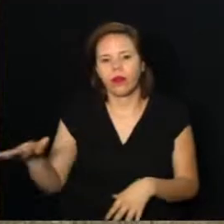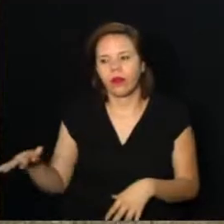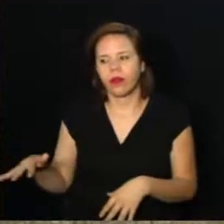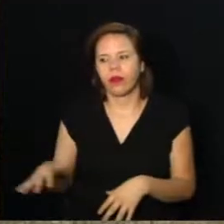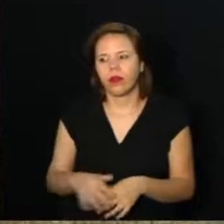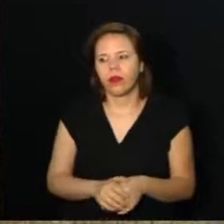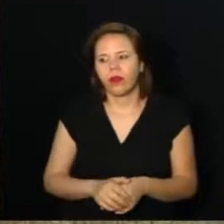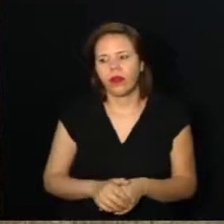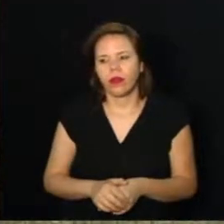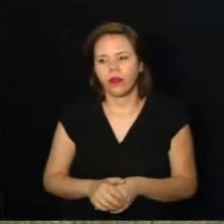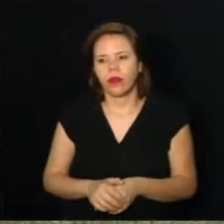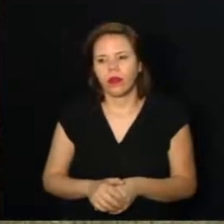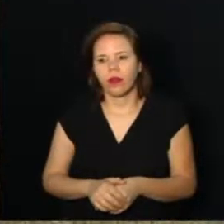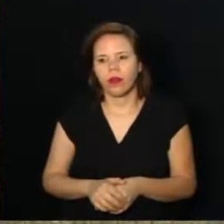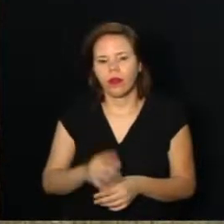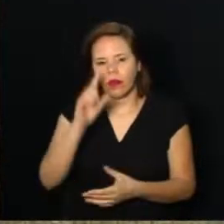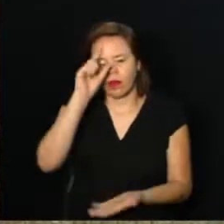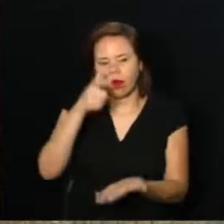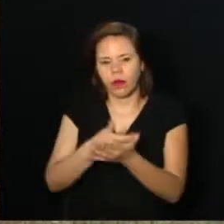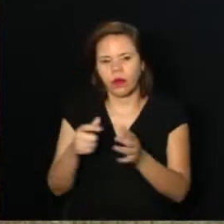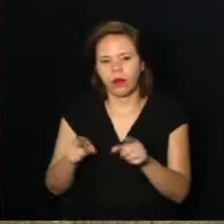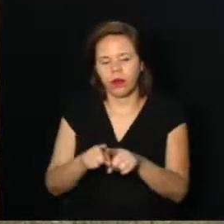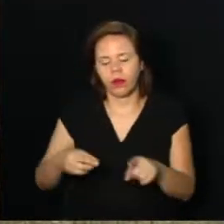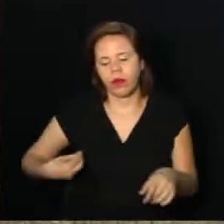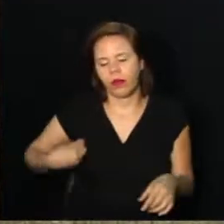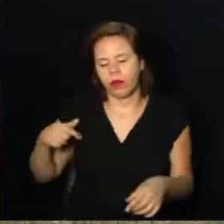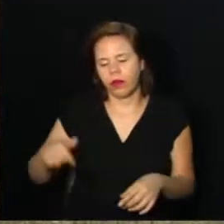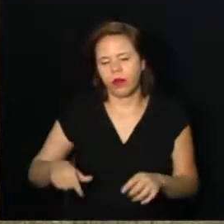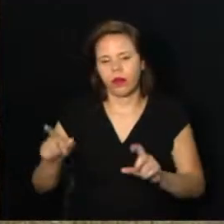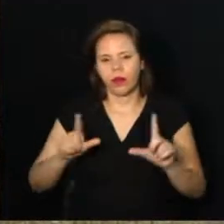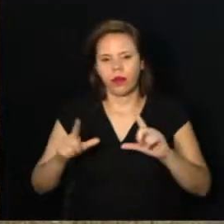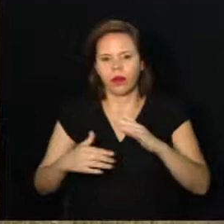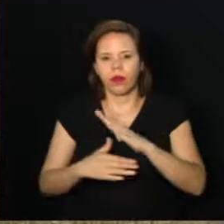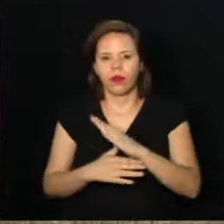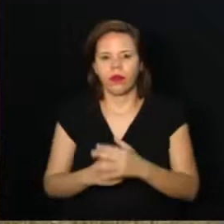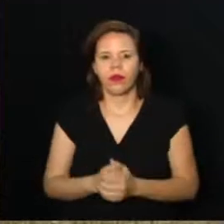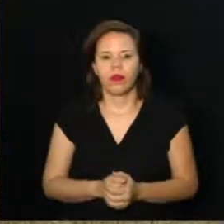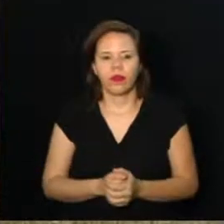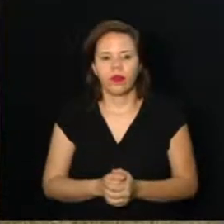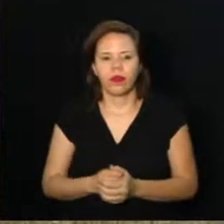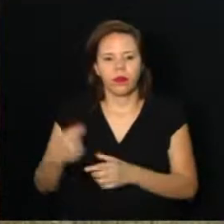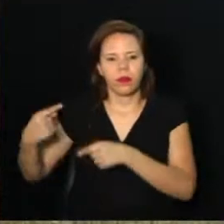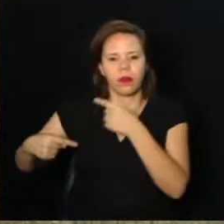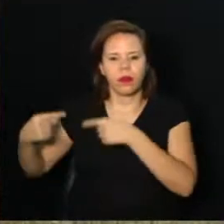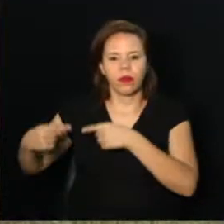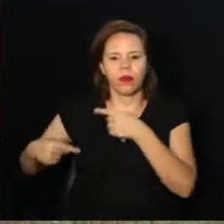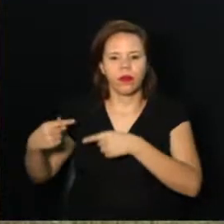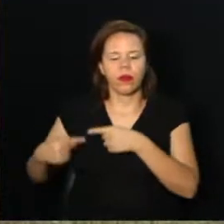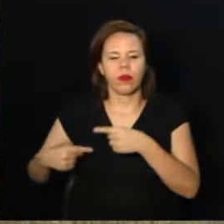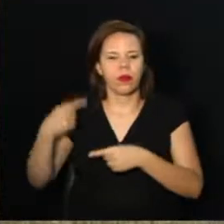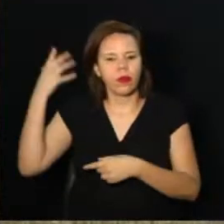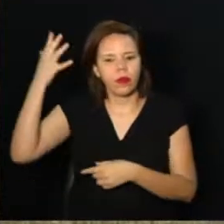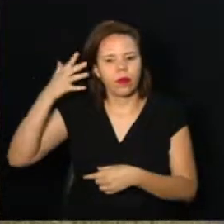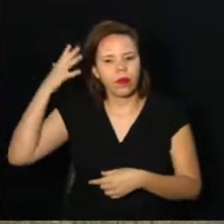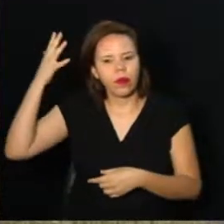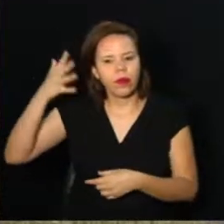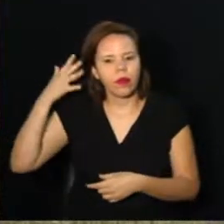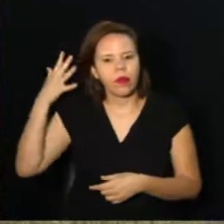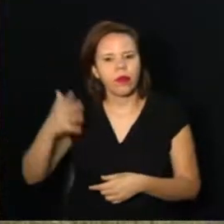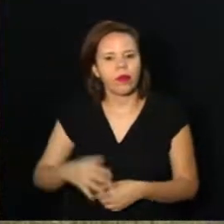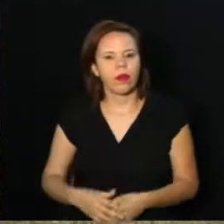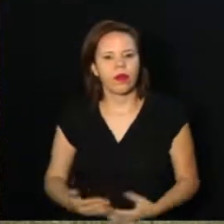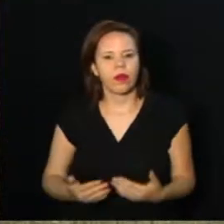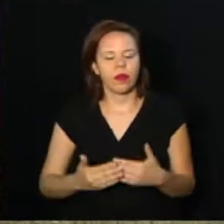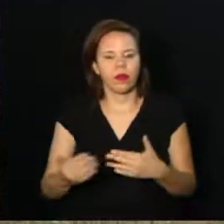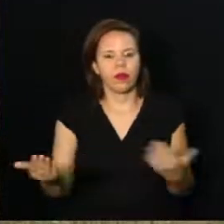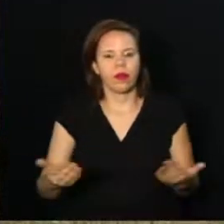no plenário da TV Câmara, para acompanhar os trabalhos e as discussões, as palestras que serão ministradas. A partir